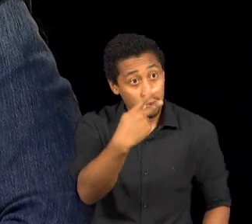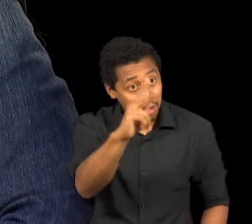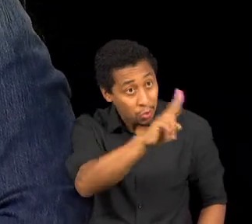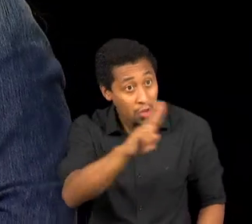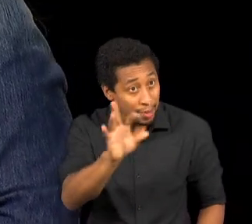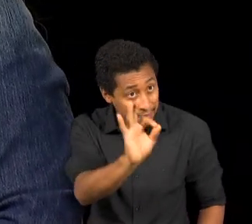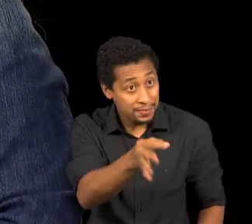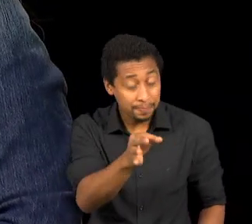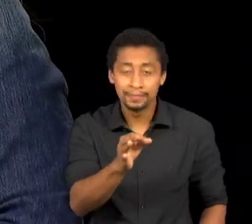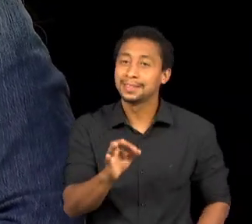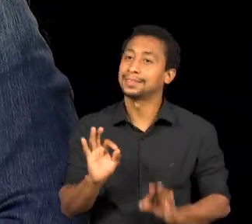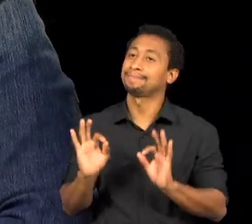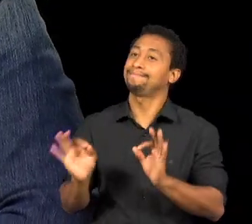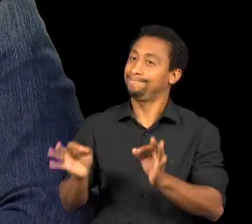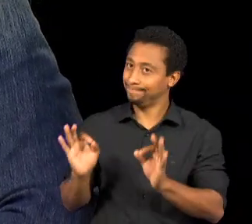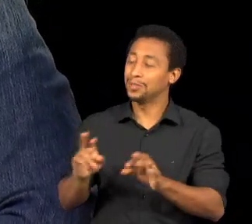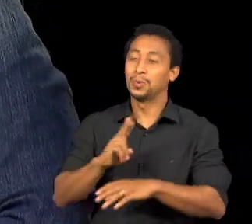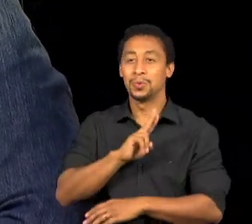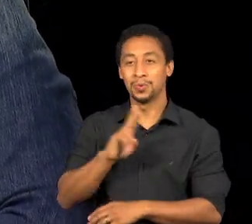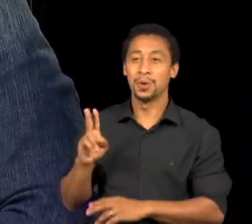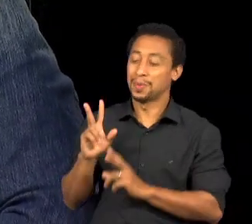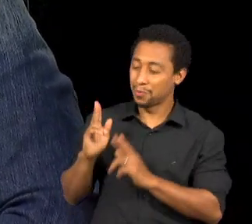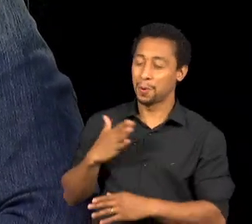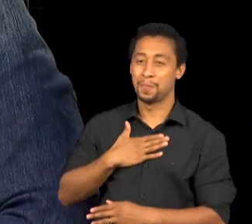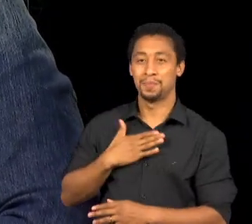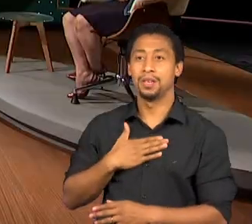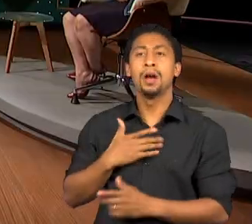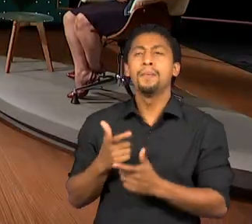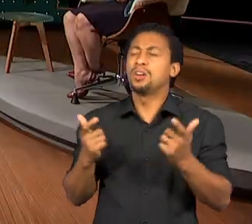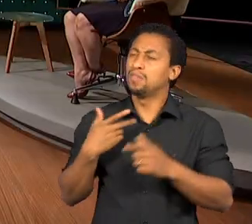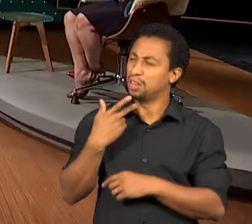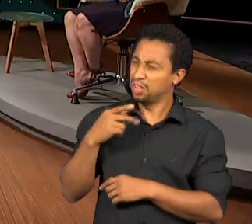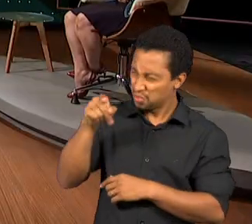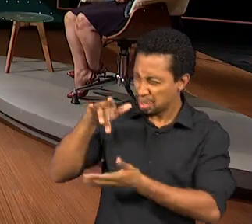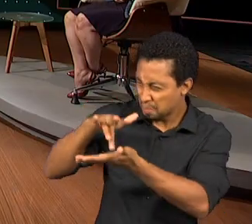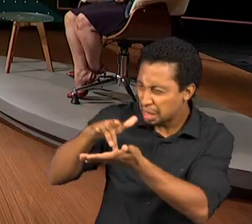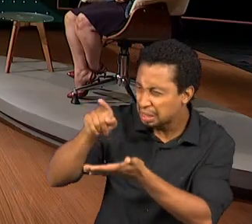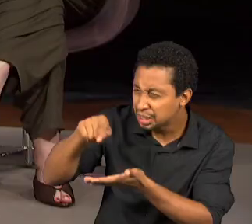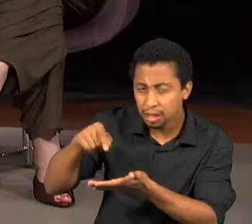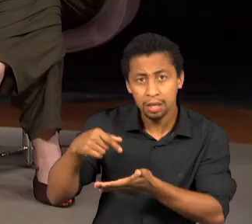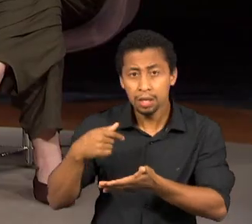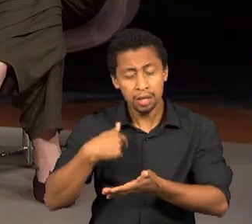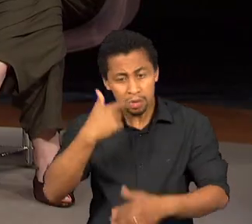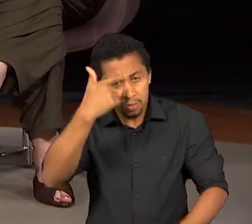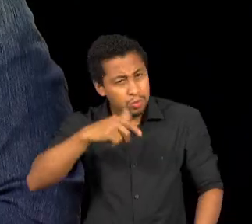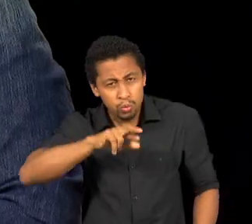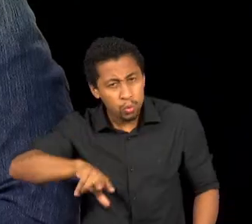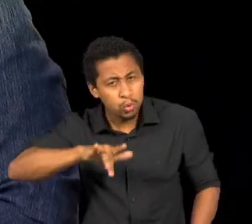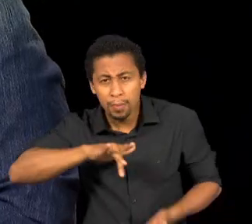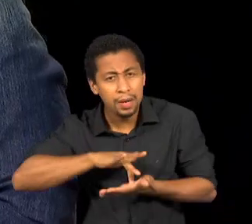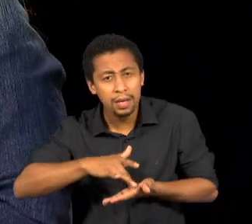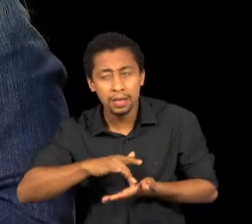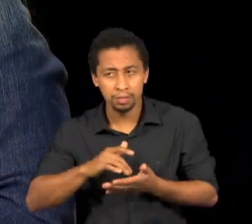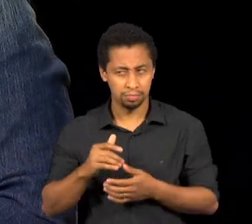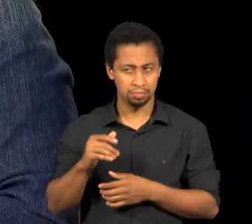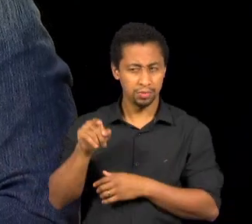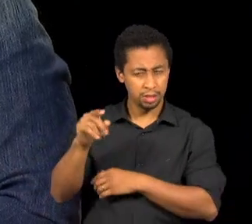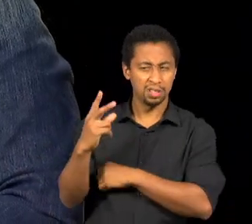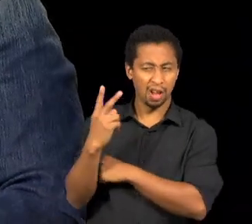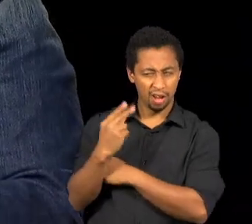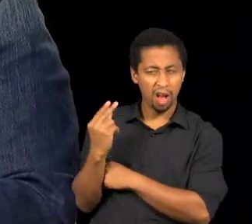E algumas pessoas falam, não sabia que você era bailarina. Eu falo, não, eu não sou. Você está me enganando? Eu falo, não, gente, eu